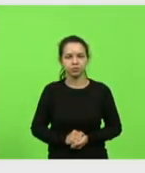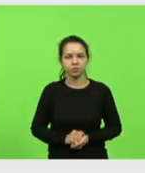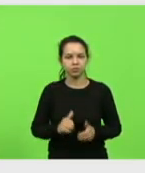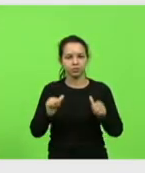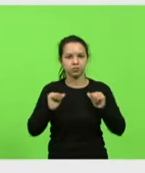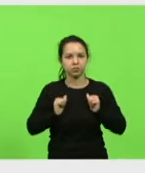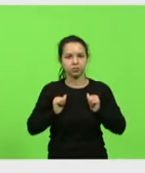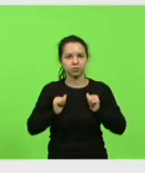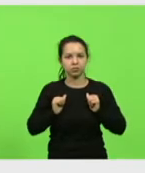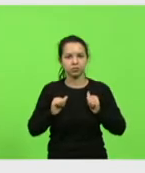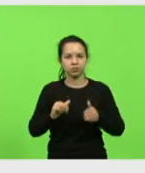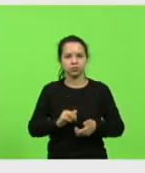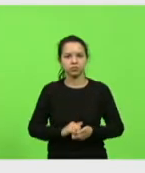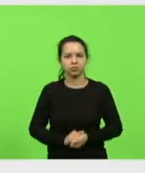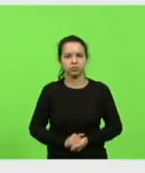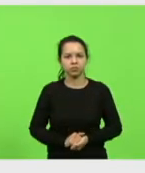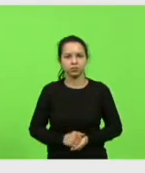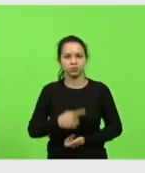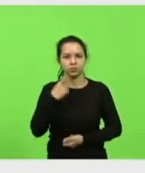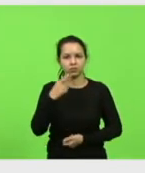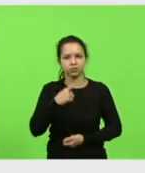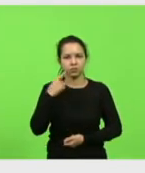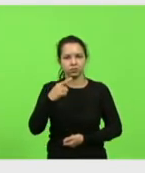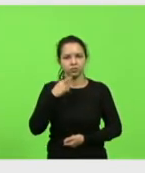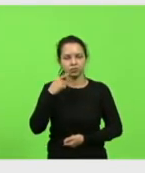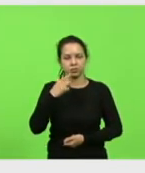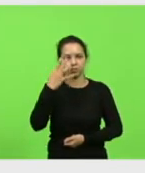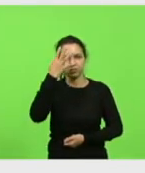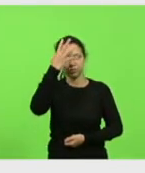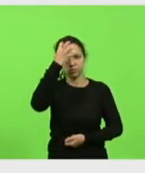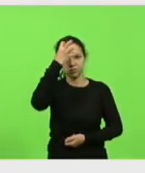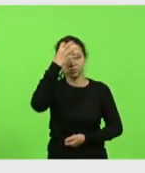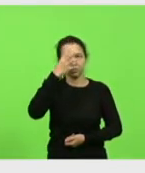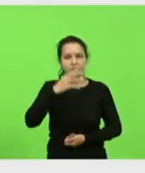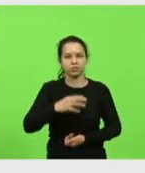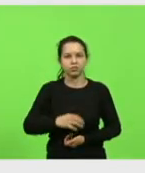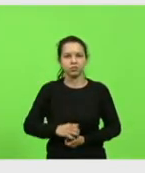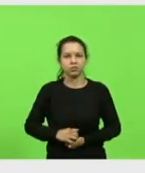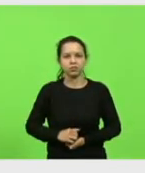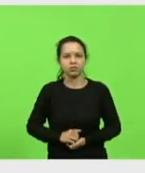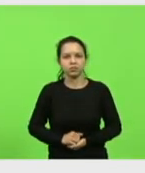Abstenção. Como vota o deputado Ismael dos Santos?